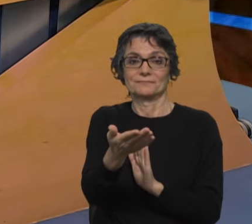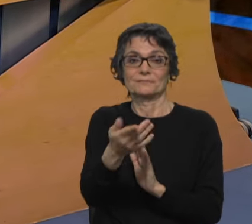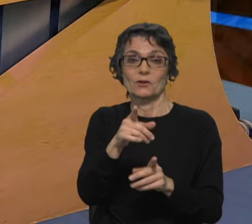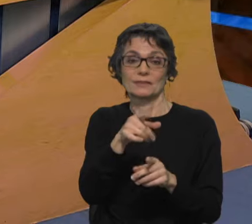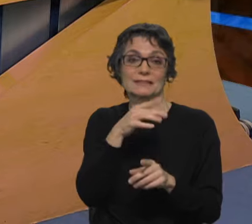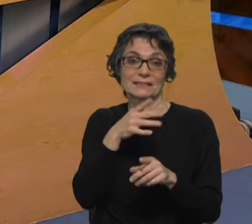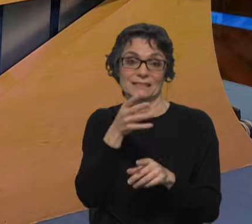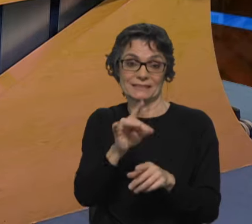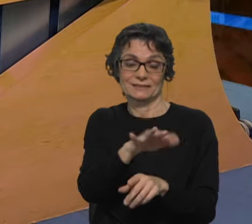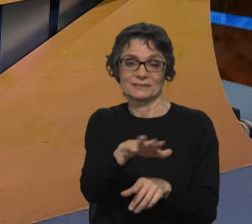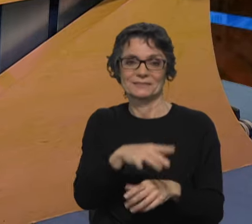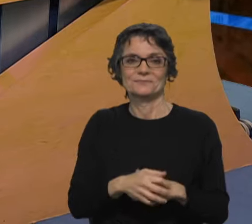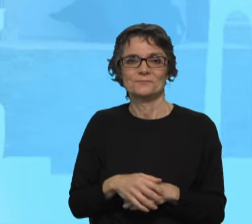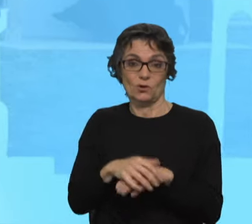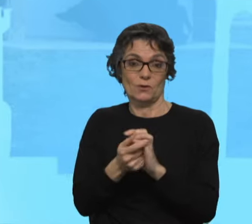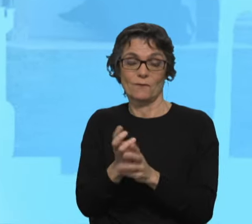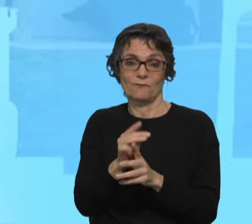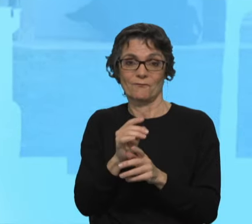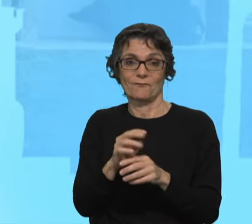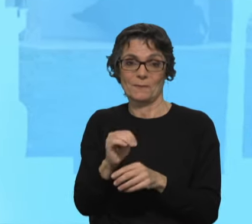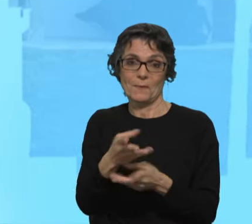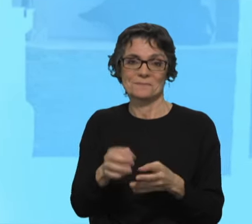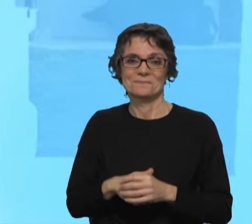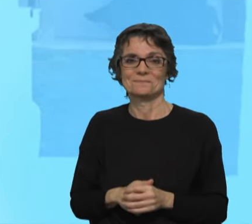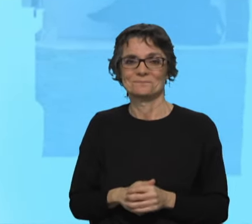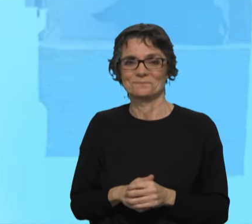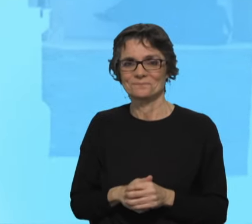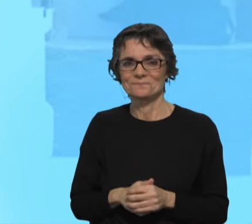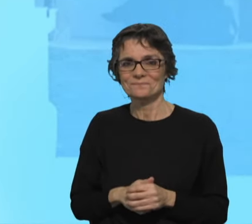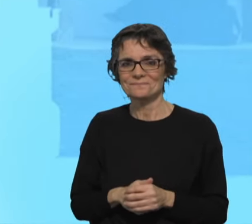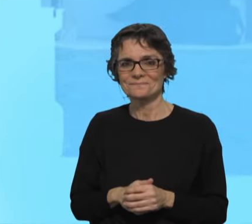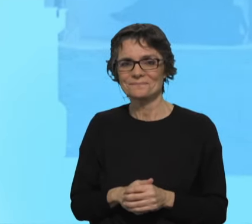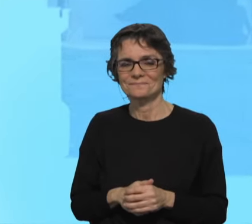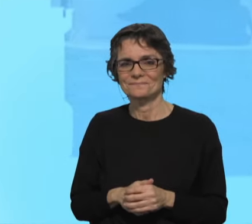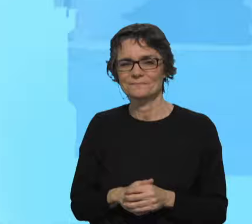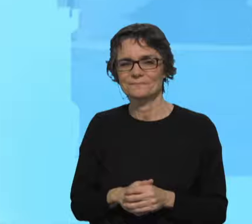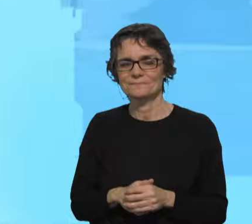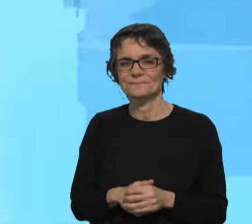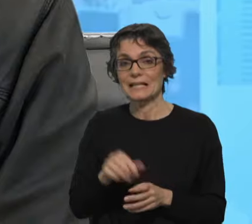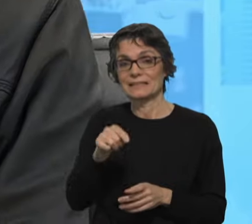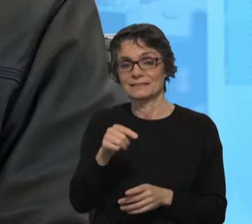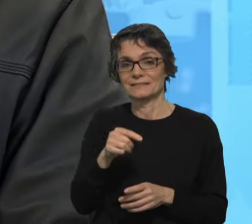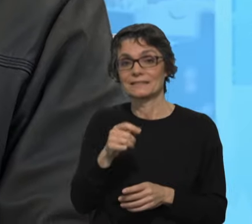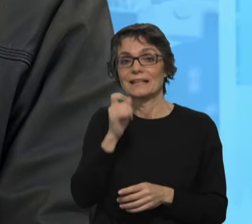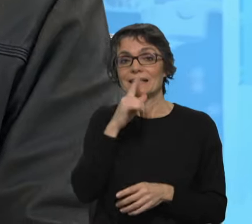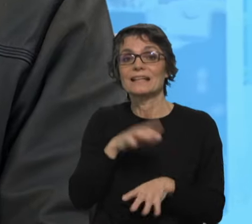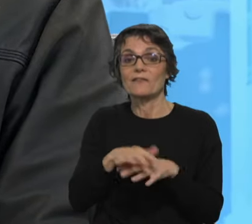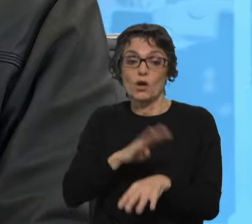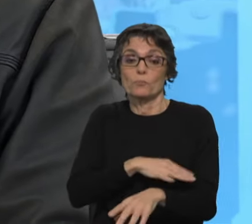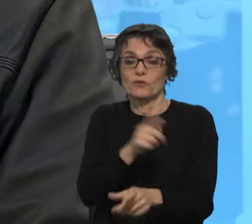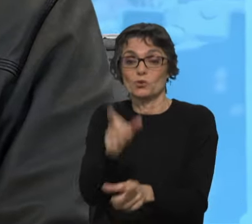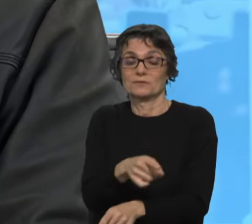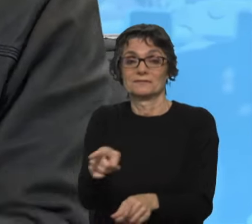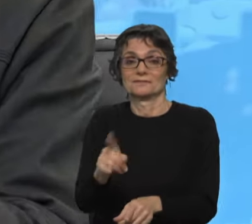segura depois depois eu Lavapés como vê feito quem lava os pés é o próprio provedor e depois há uma